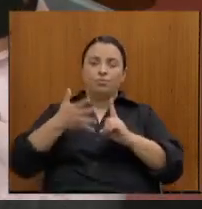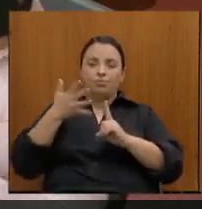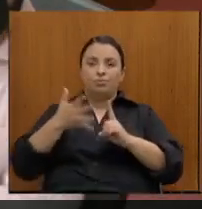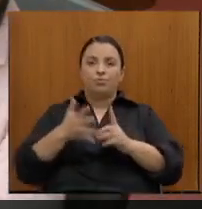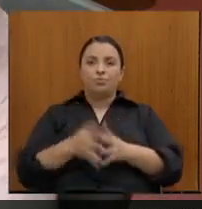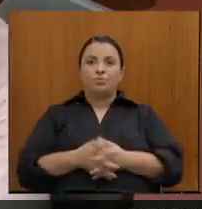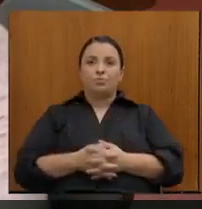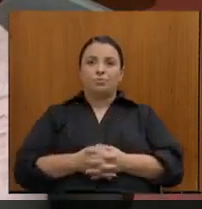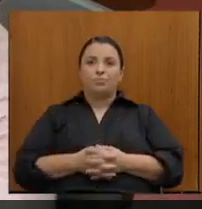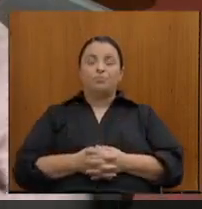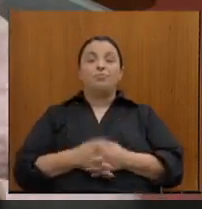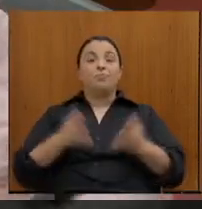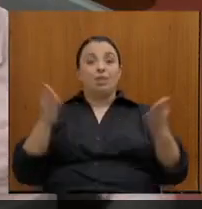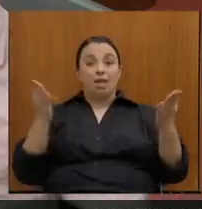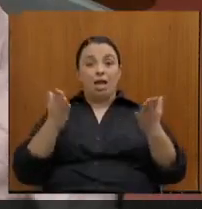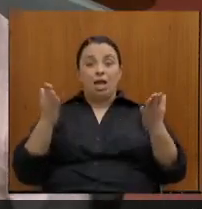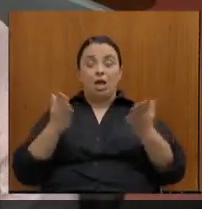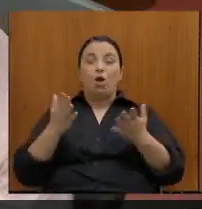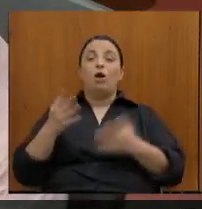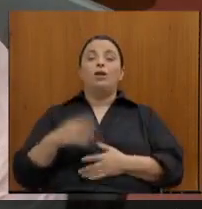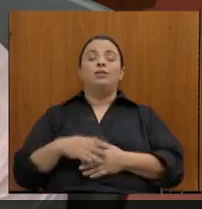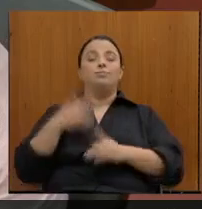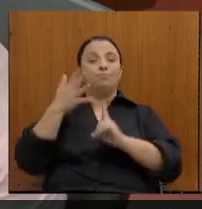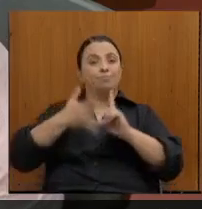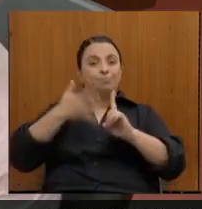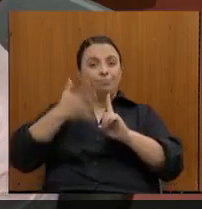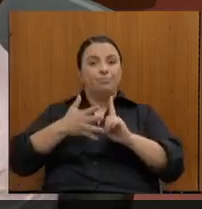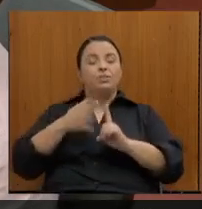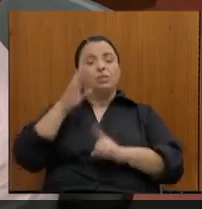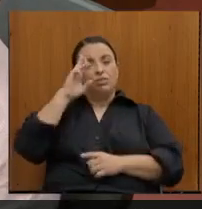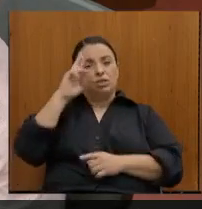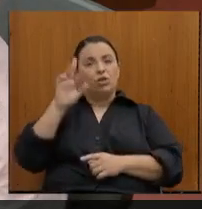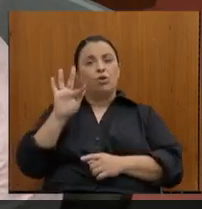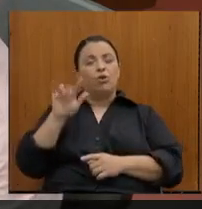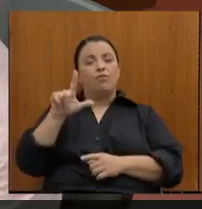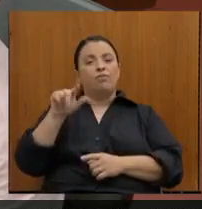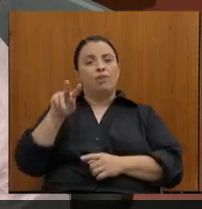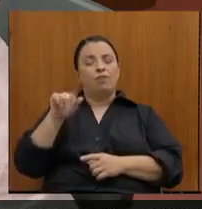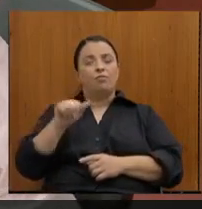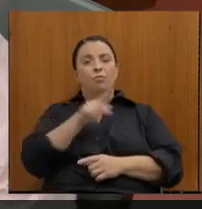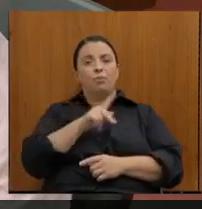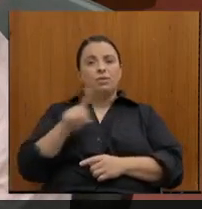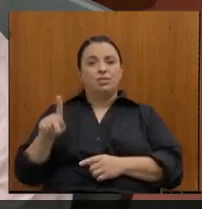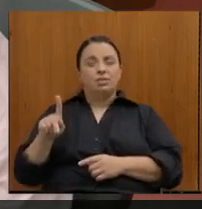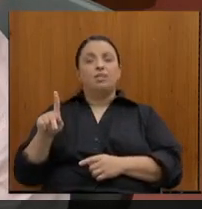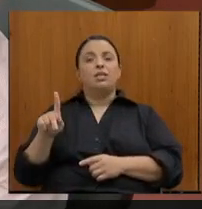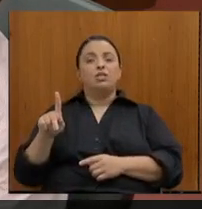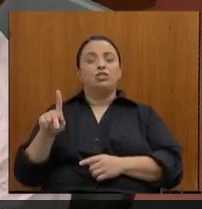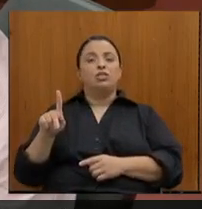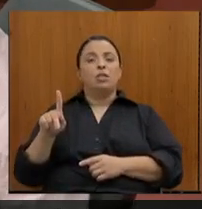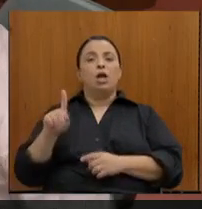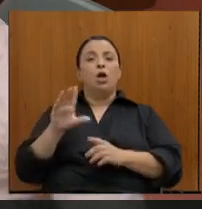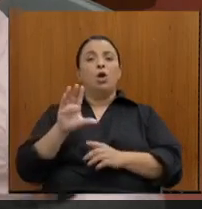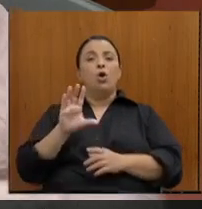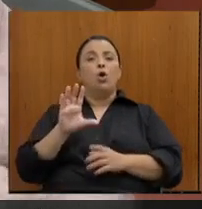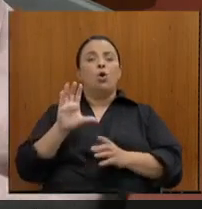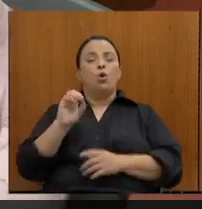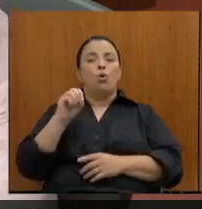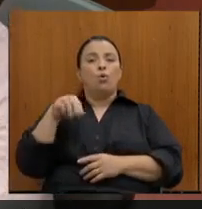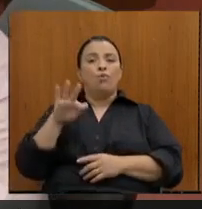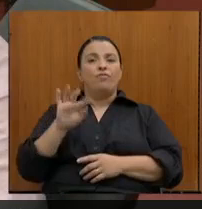viajar pelas constelações agora sou Flávio gospel e presidente da Federação das indústrias do Estado de Minas Gerais botar no seu